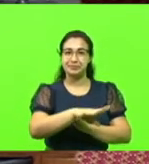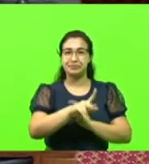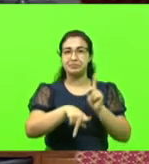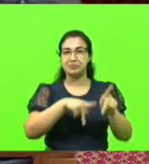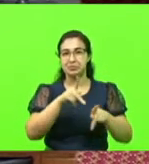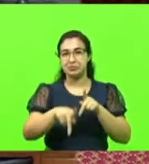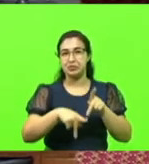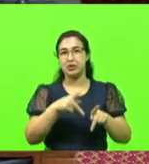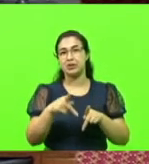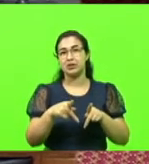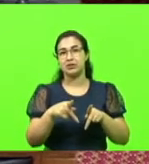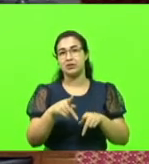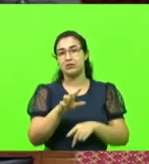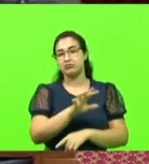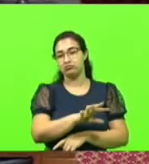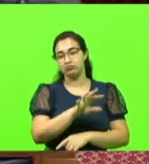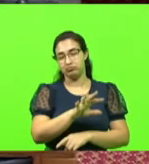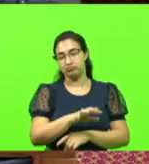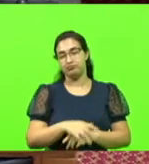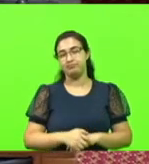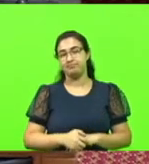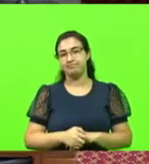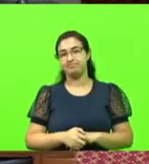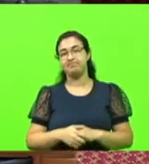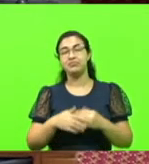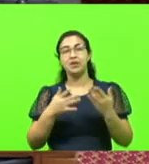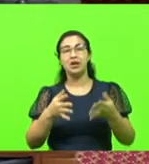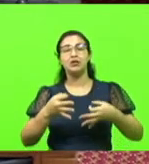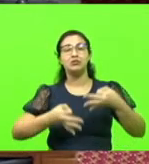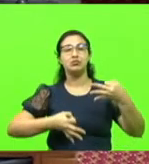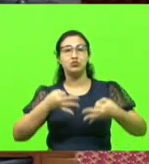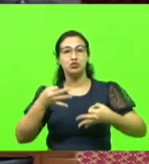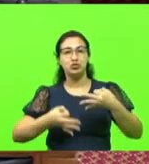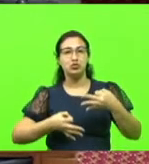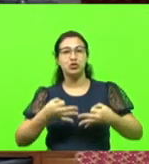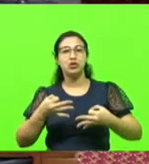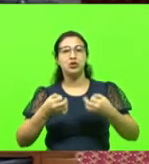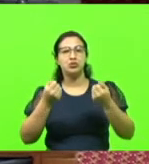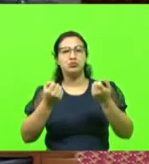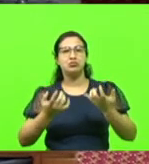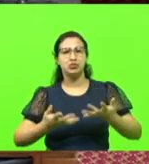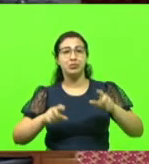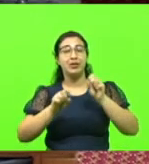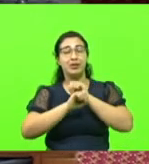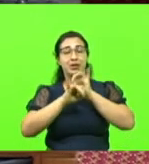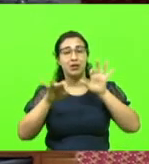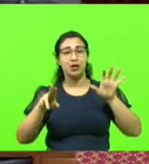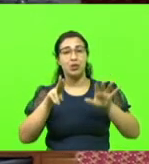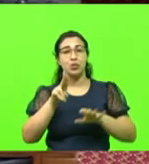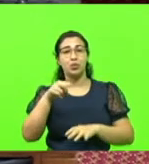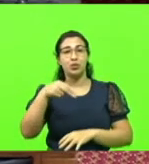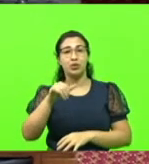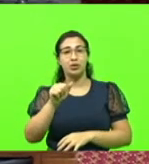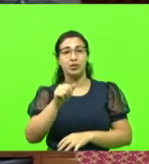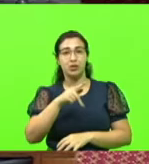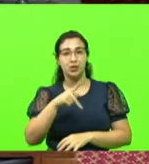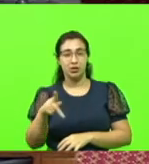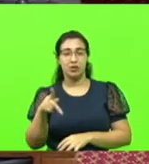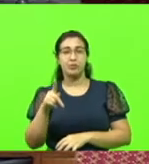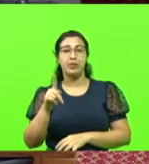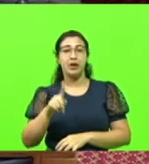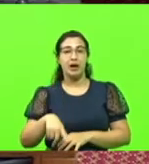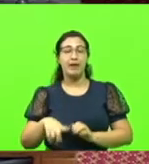regional. Seu ordenamento jurídico deixa isso muito claro. A UNIARP é uma instituição de